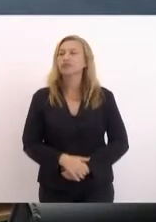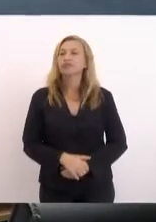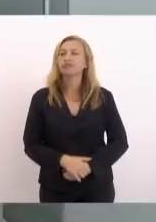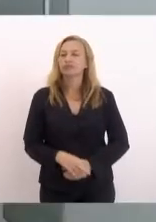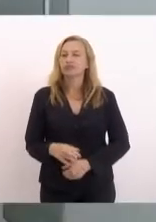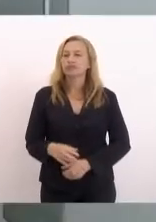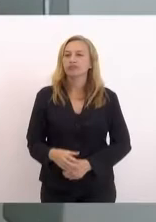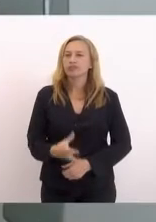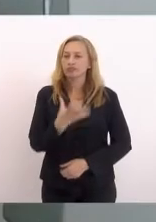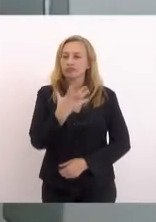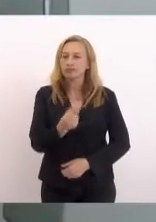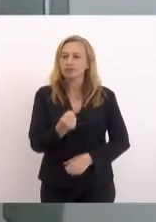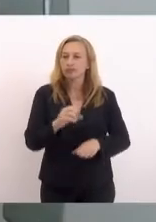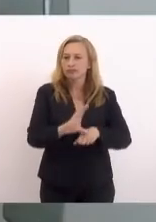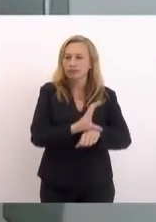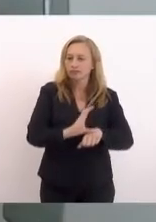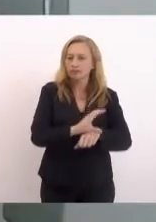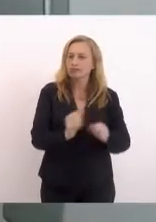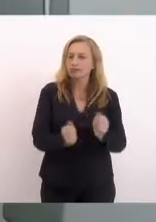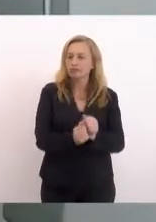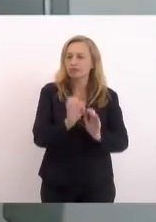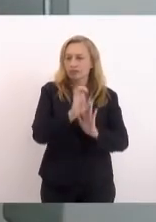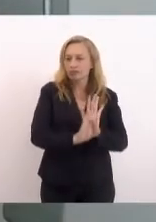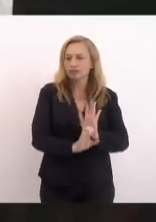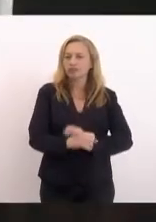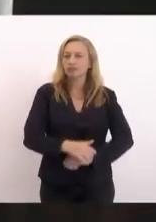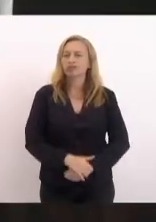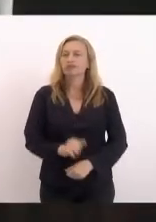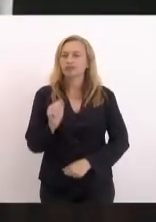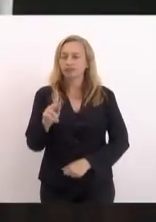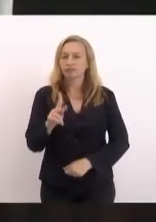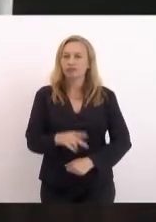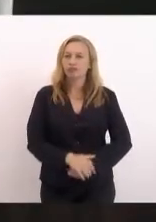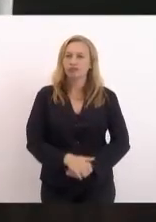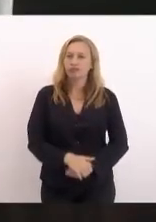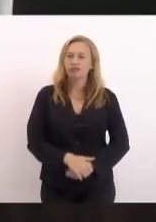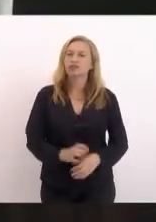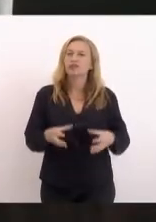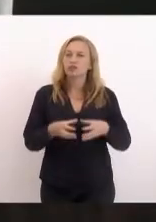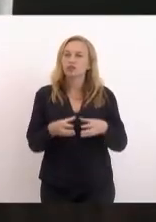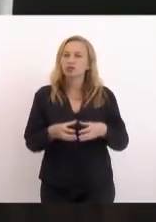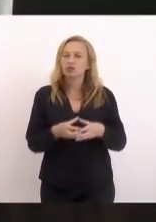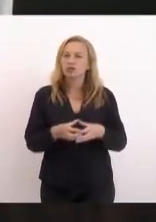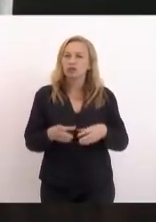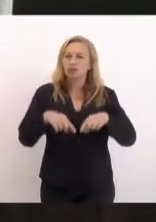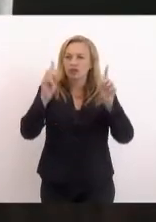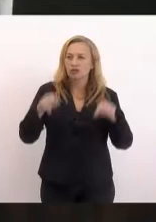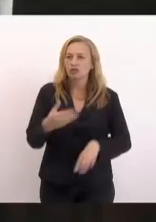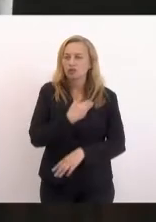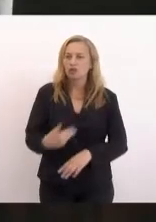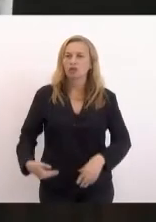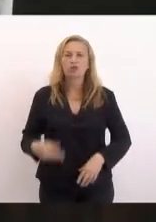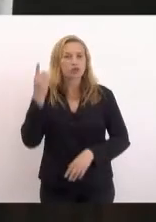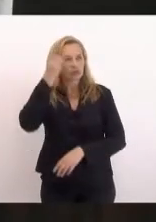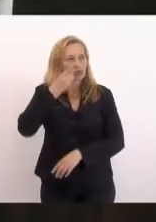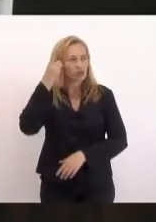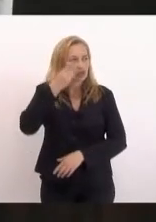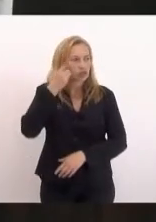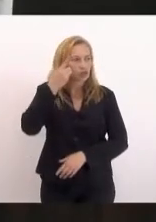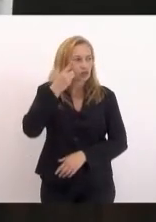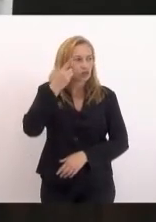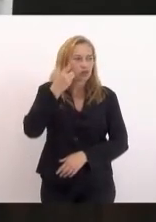Presidente, parecer pela constitucionalidade com emenda. Ok. Pela Comissão de Servidores Públicos, deputado Rodrigo Amorim.